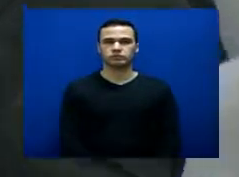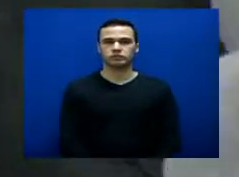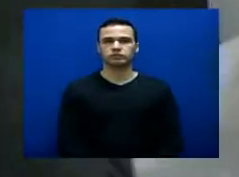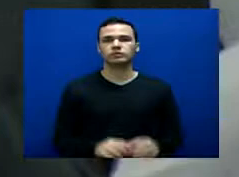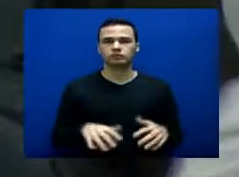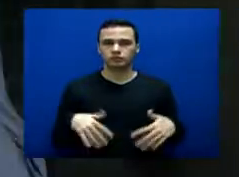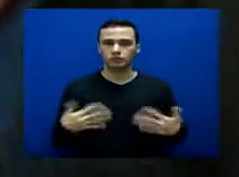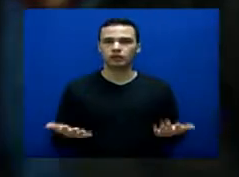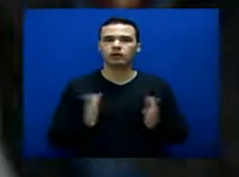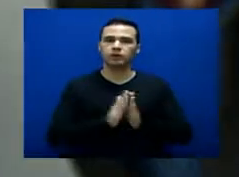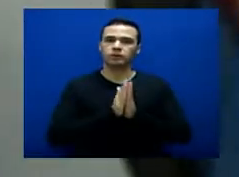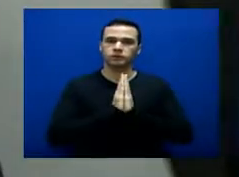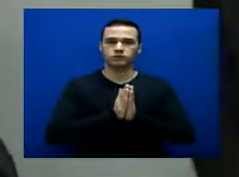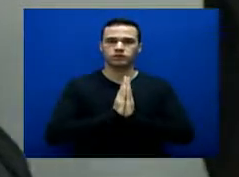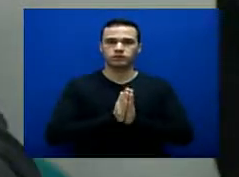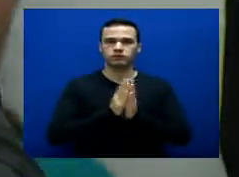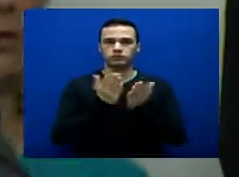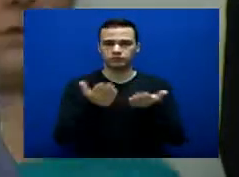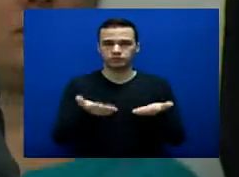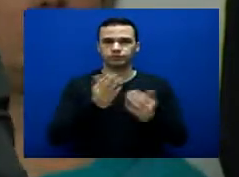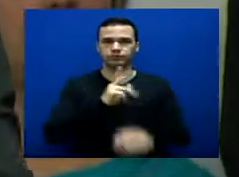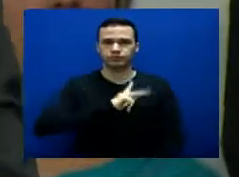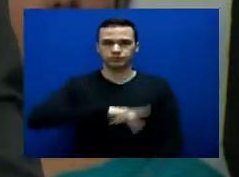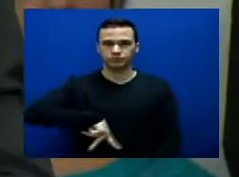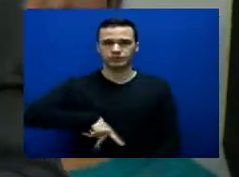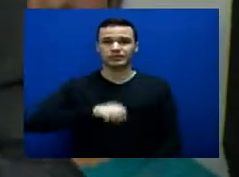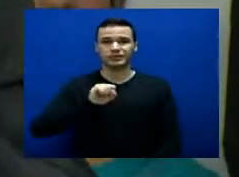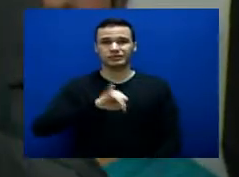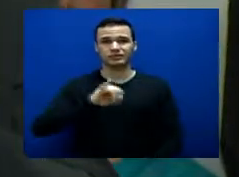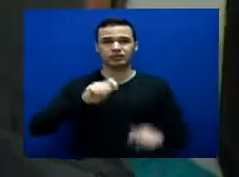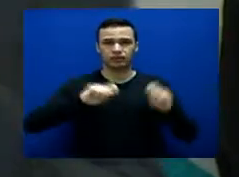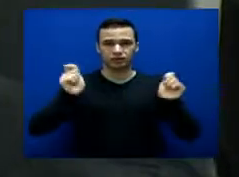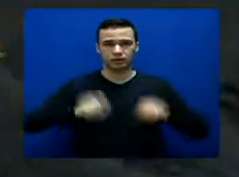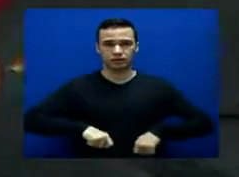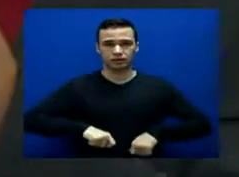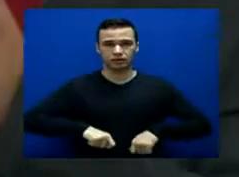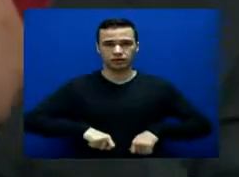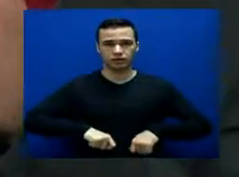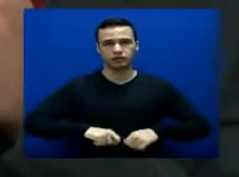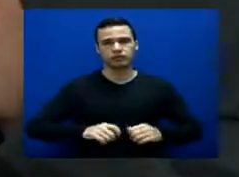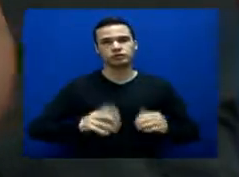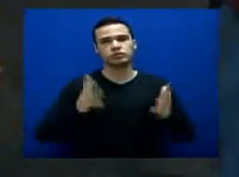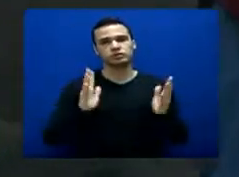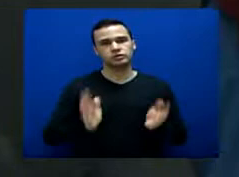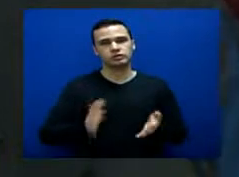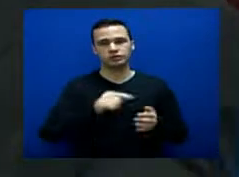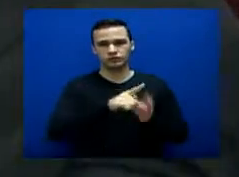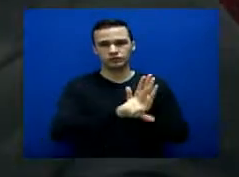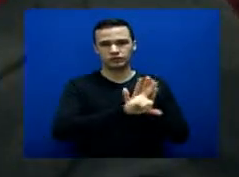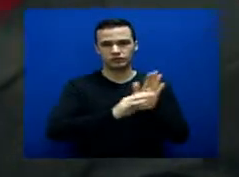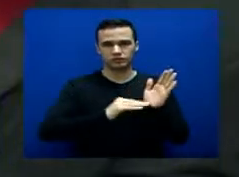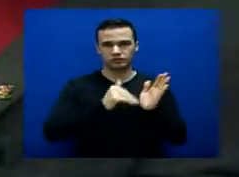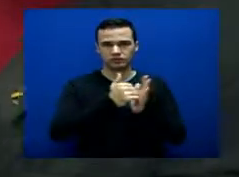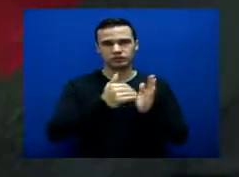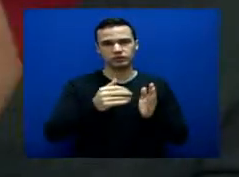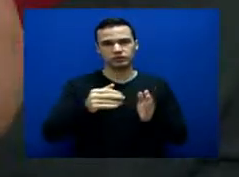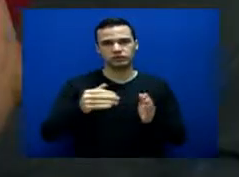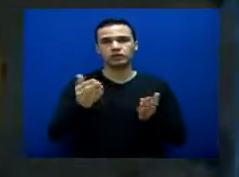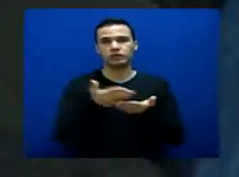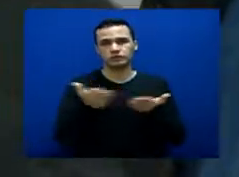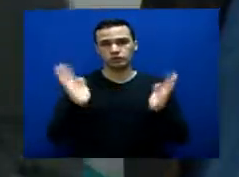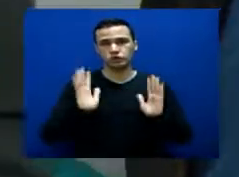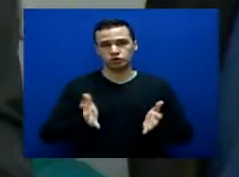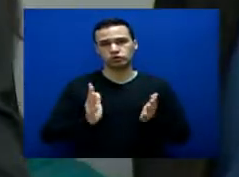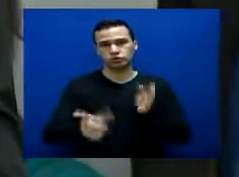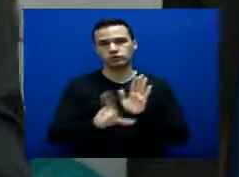Então eu peço por gentileza, senhor presidente, se couber, já que foi apresentada uma emenda, preste atenção, já que